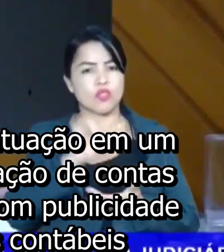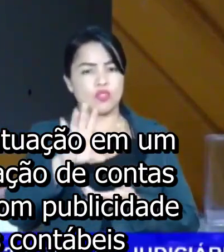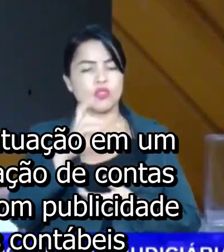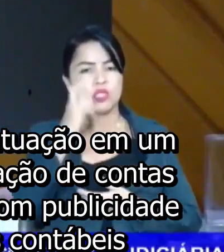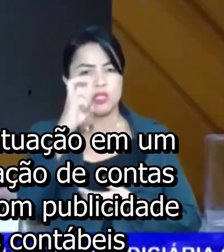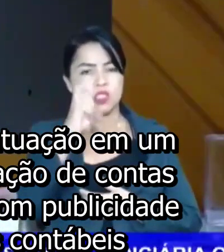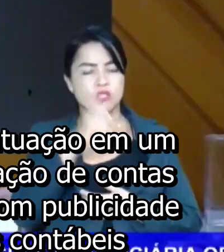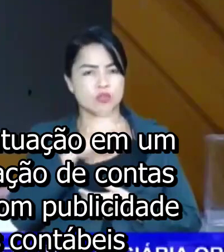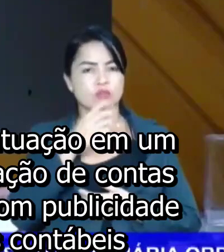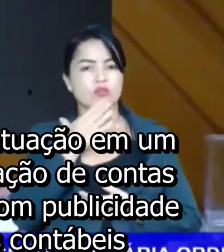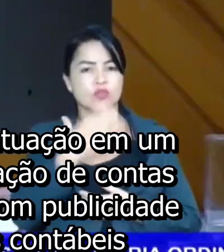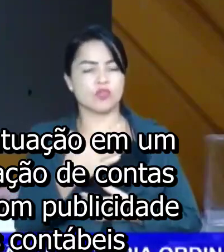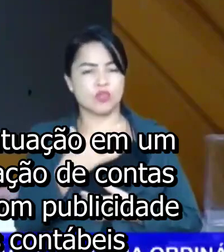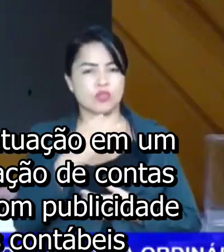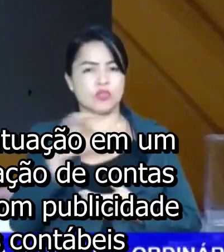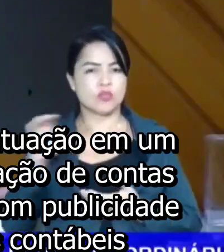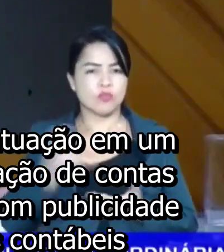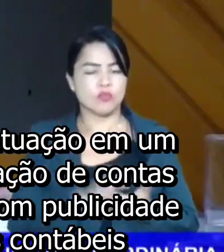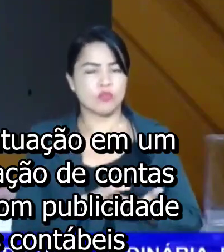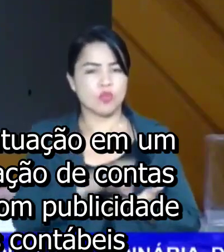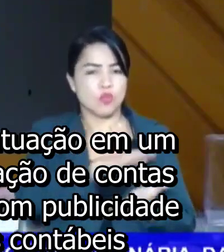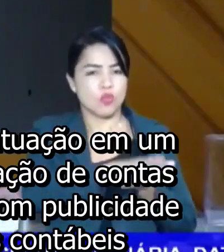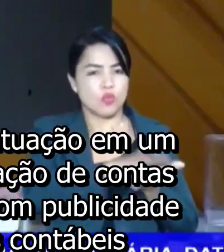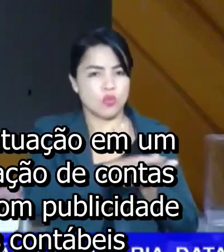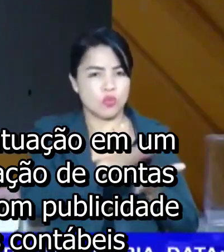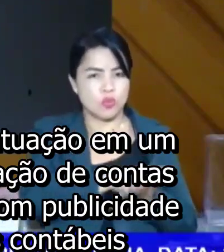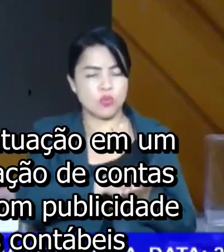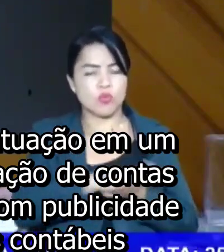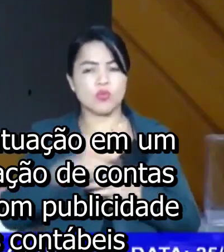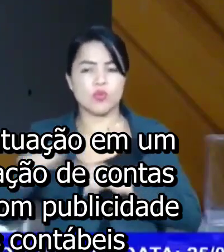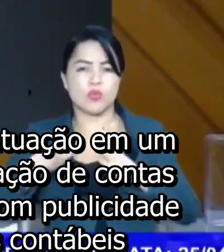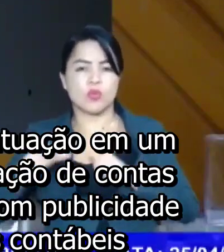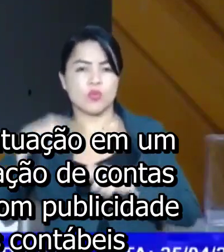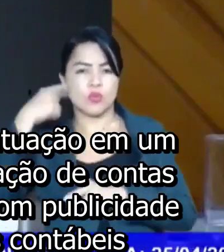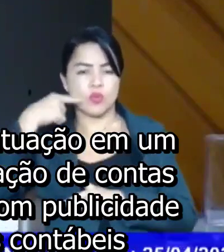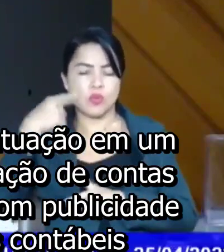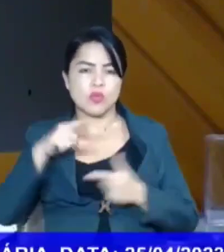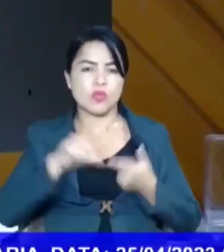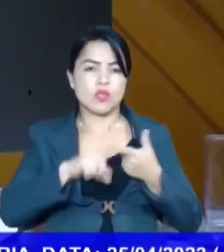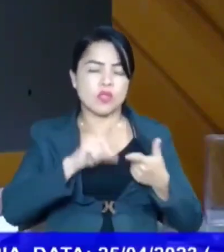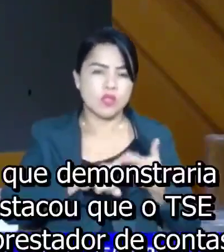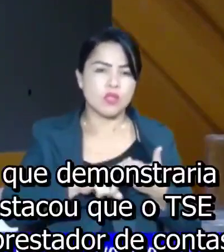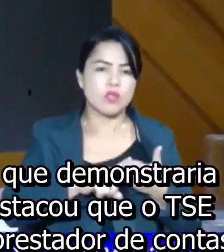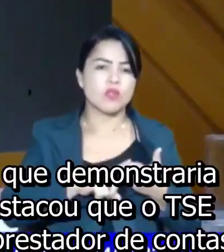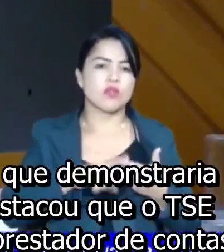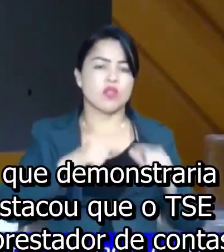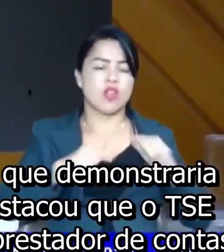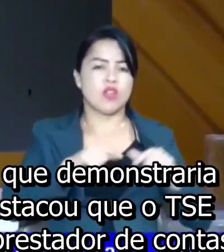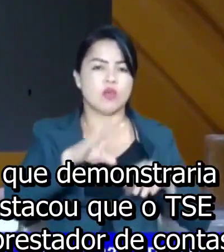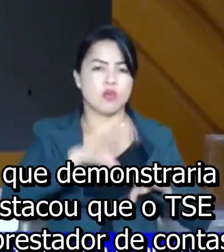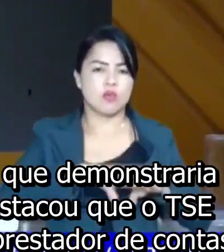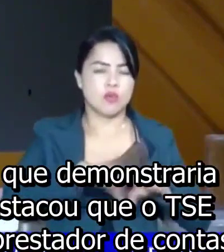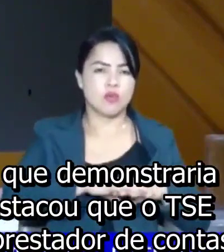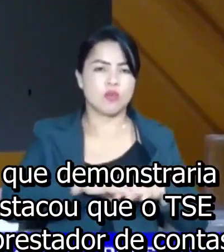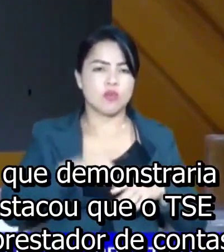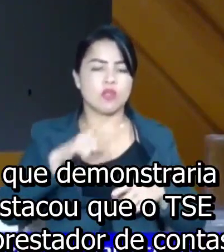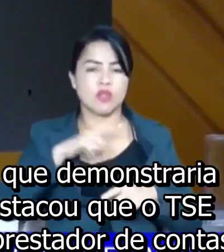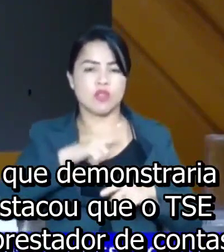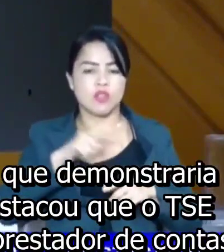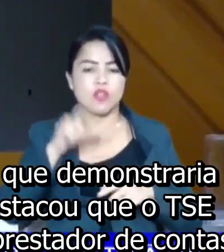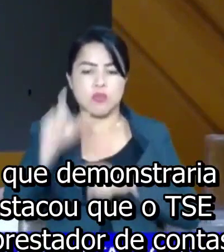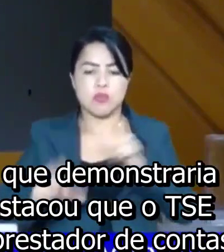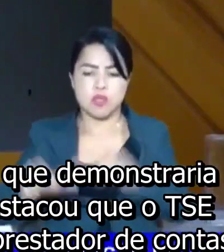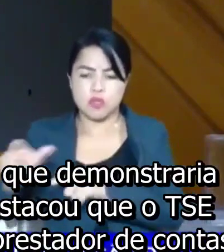despesas, com publicidade por material impresso, serviços advocatícios, serviços contábeis, atividades de militância e